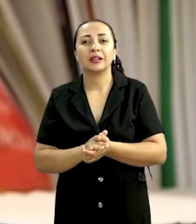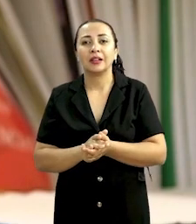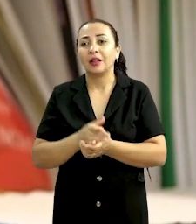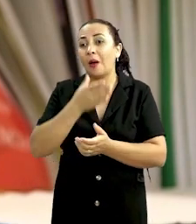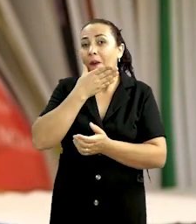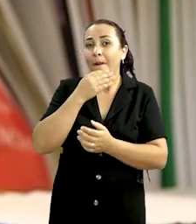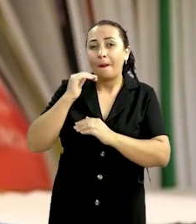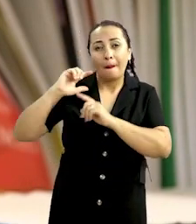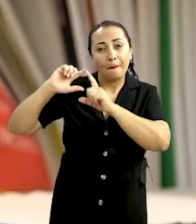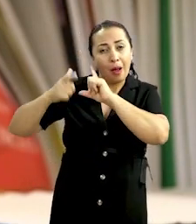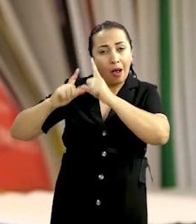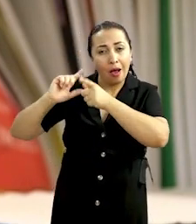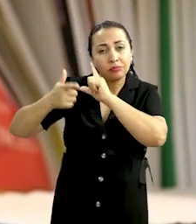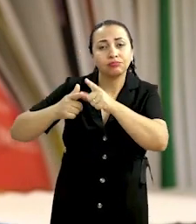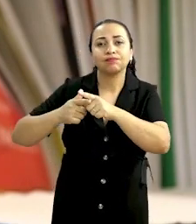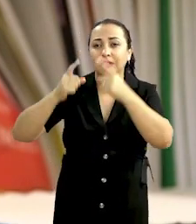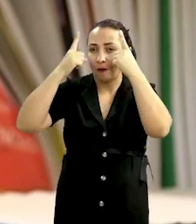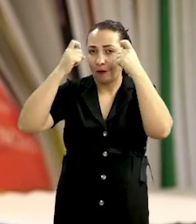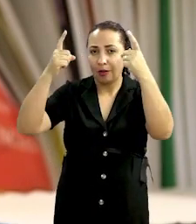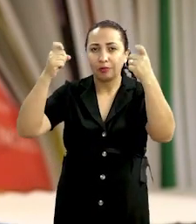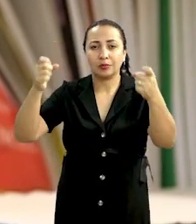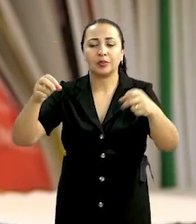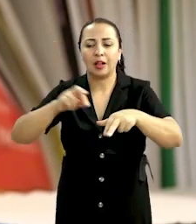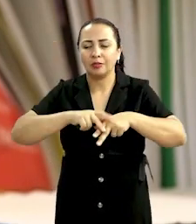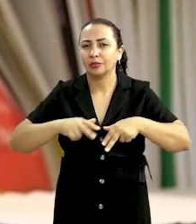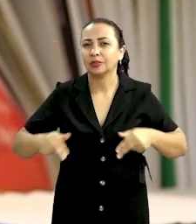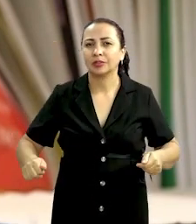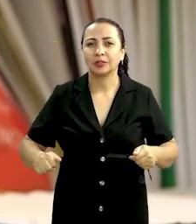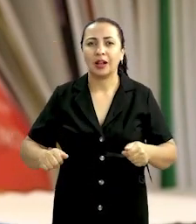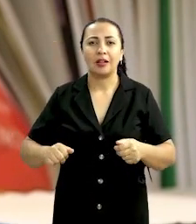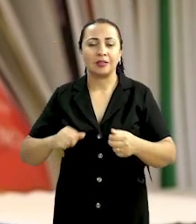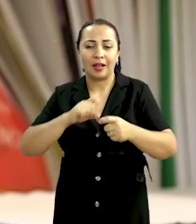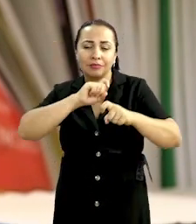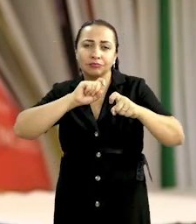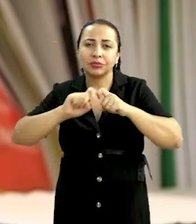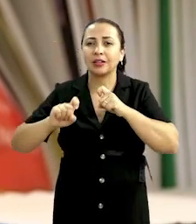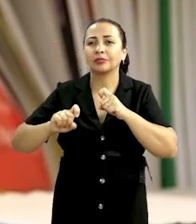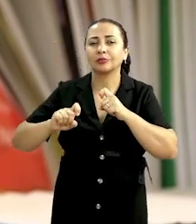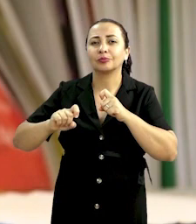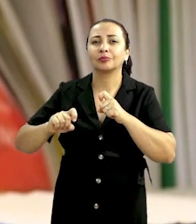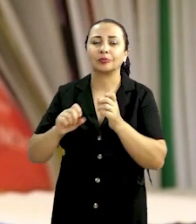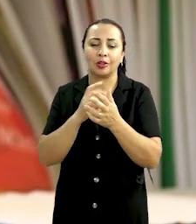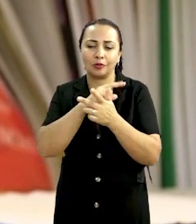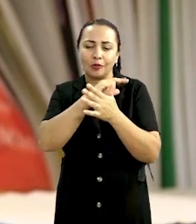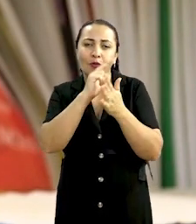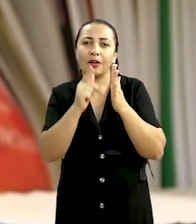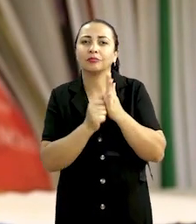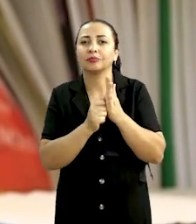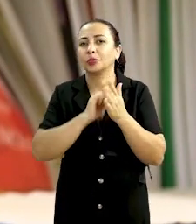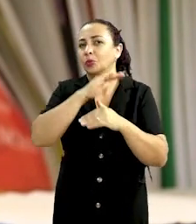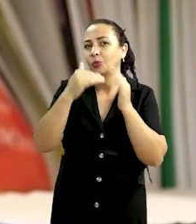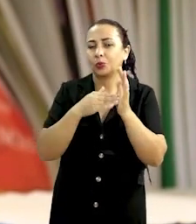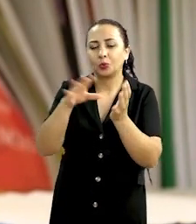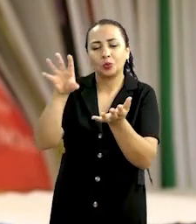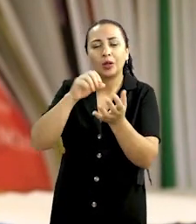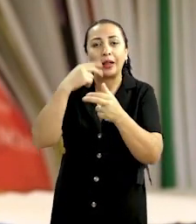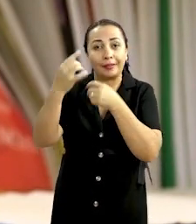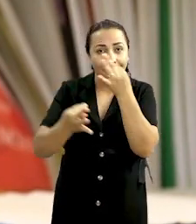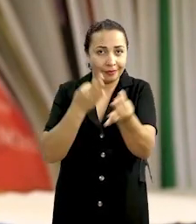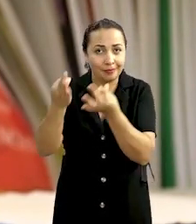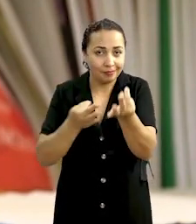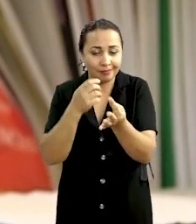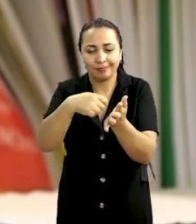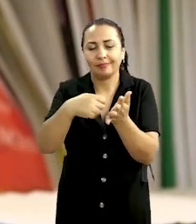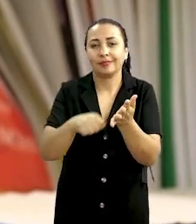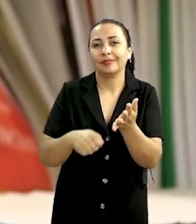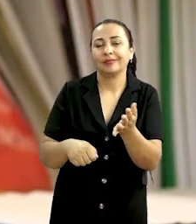o patriarcado, a necropolítica, a violência, gênero, as sexualidades, né, tudo isso é